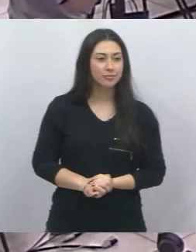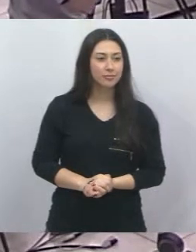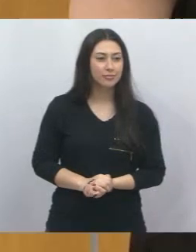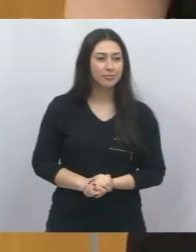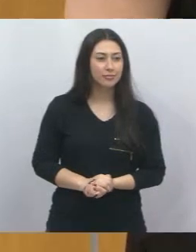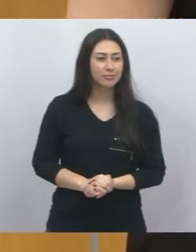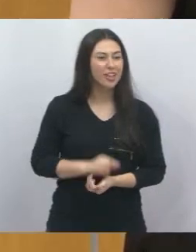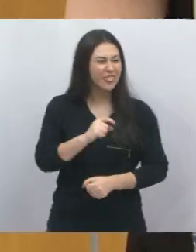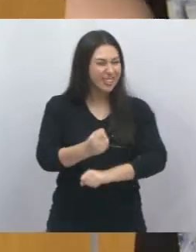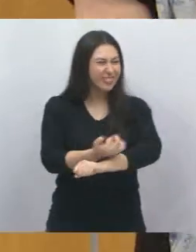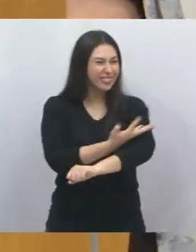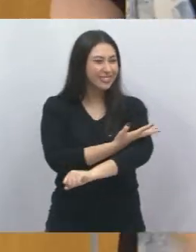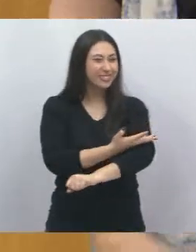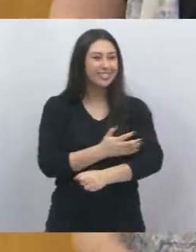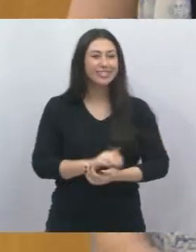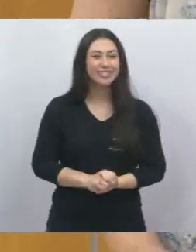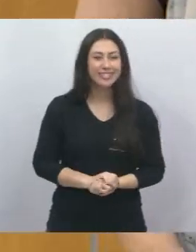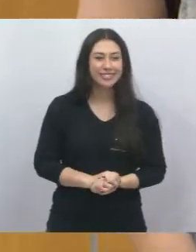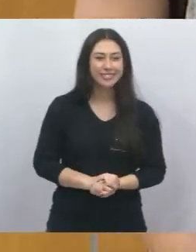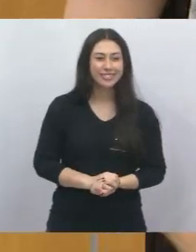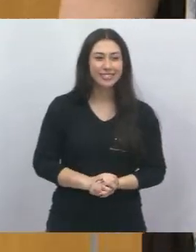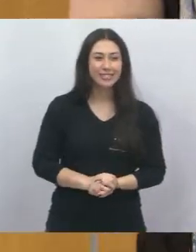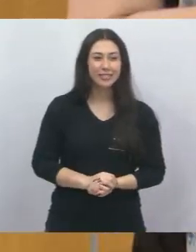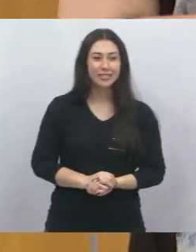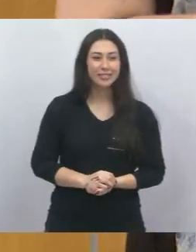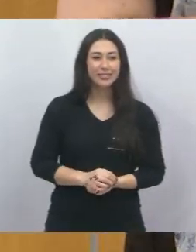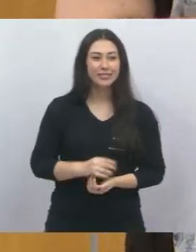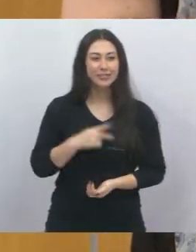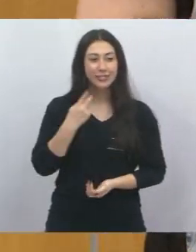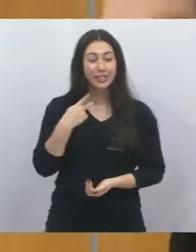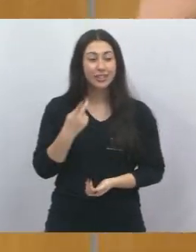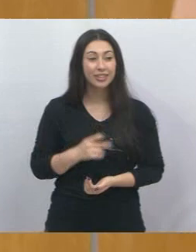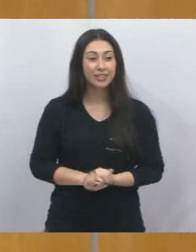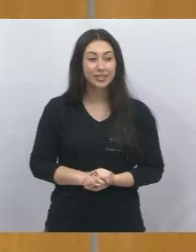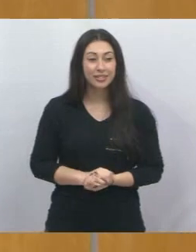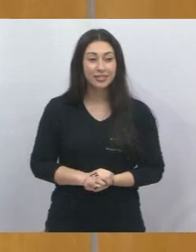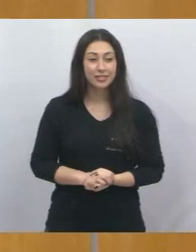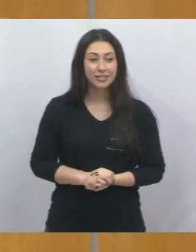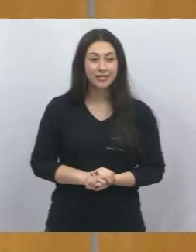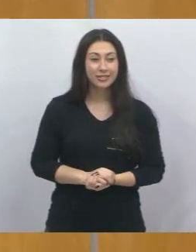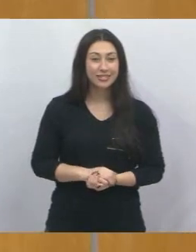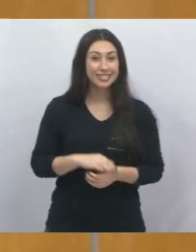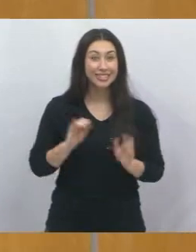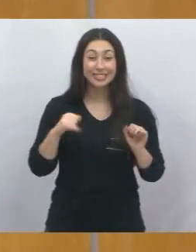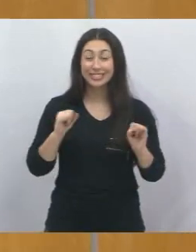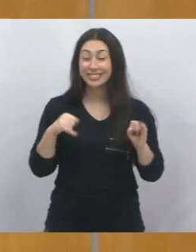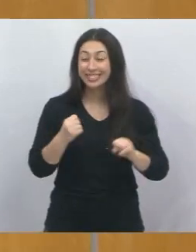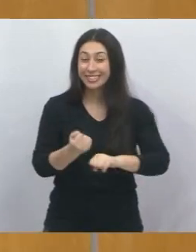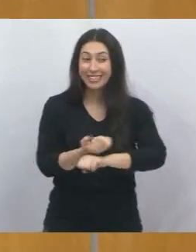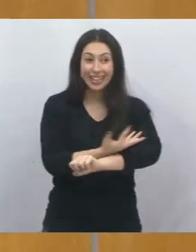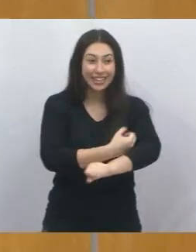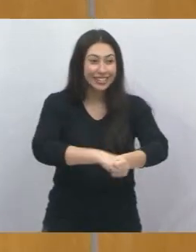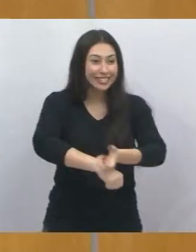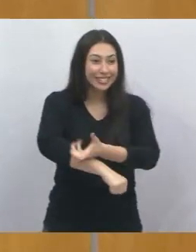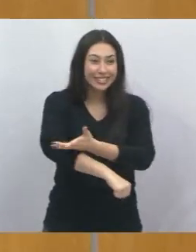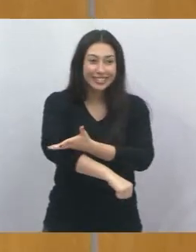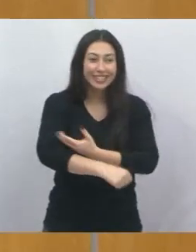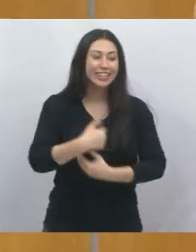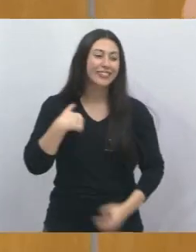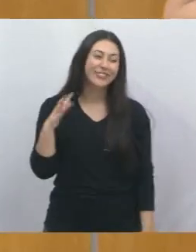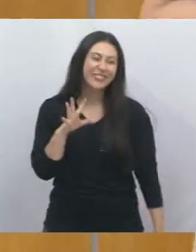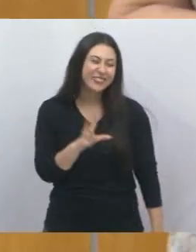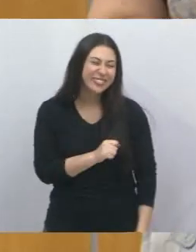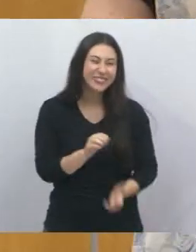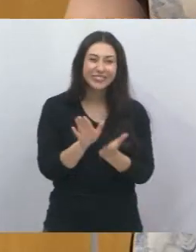Você está emocionado, Salete? Nossa. Fala aqui para o pessoal que está em casa. Muito, muito, muito, muito, muito. Eu amo